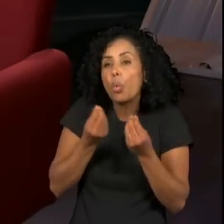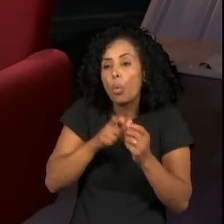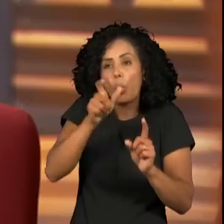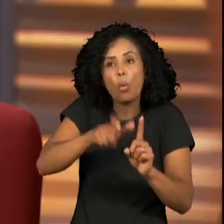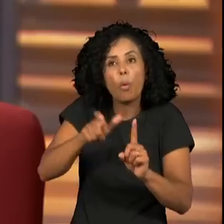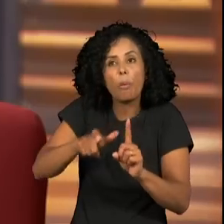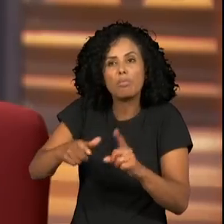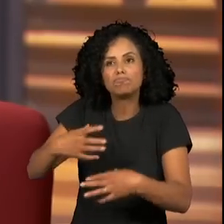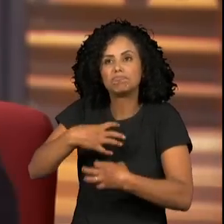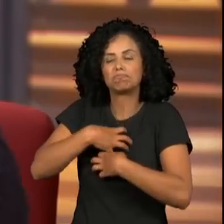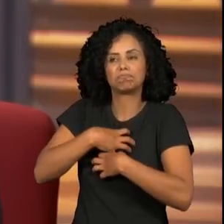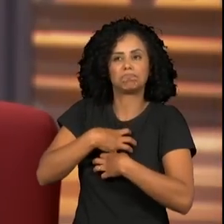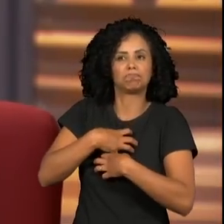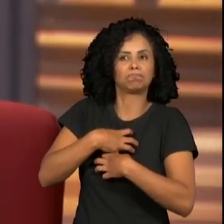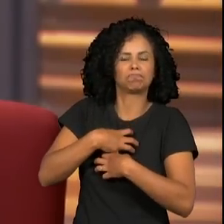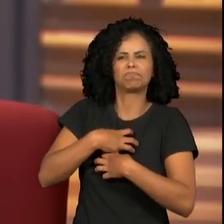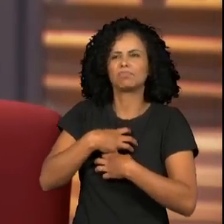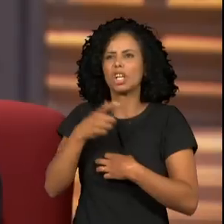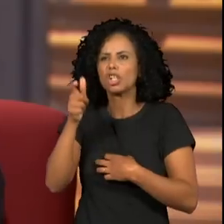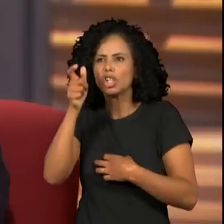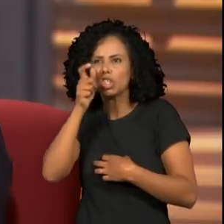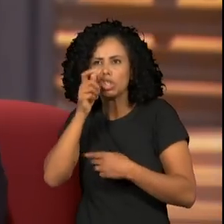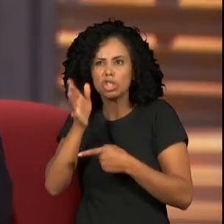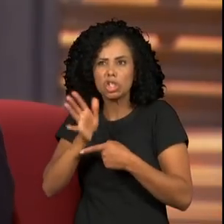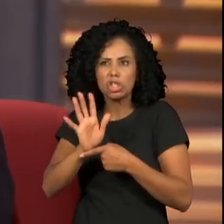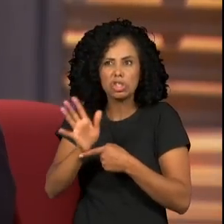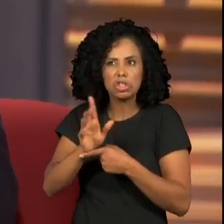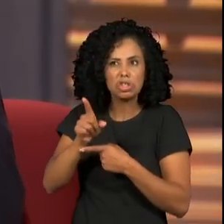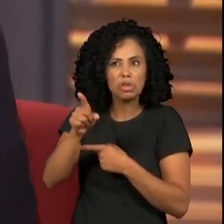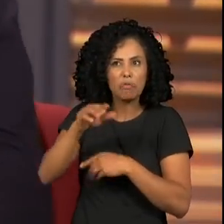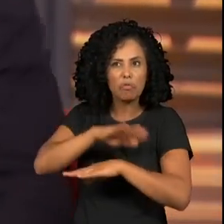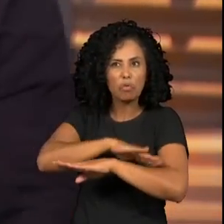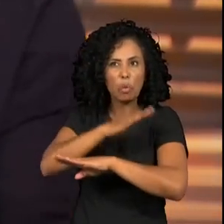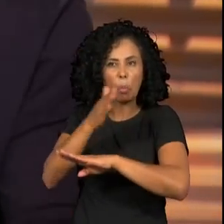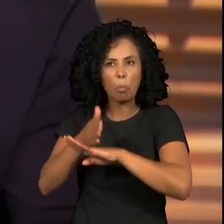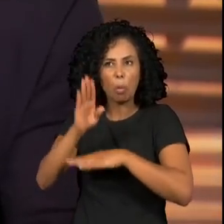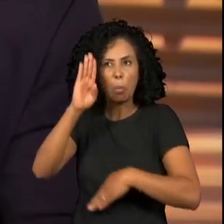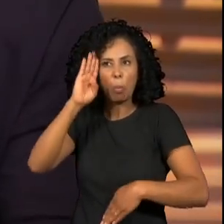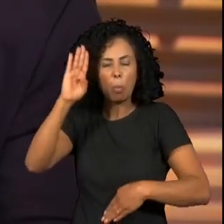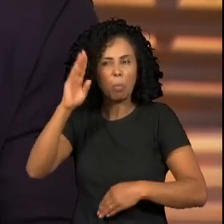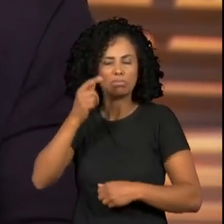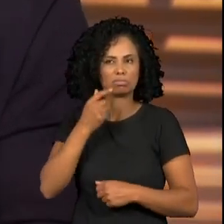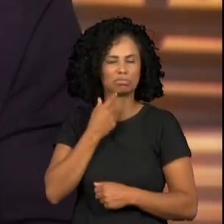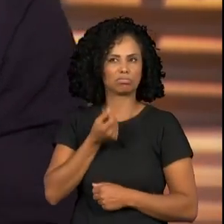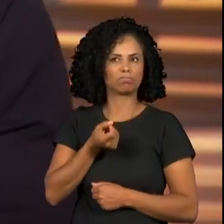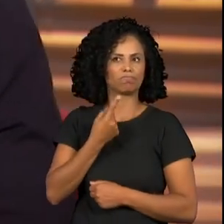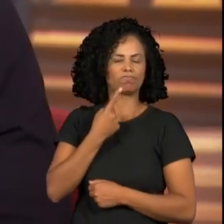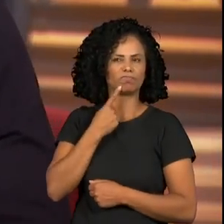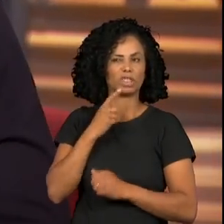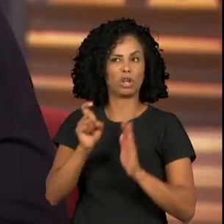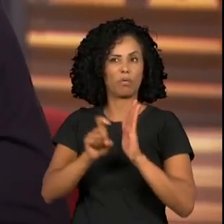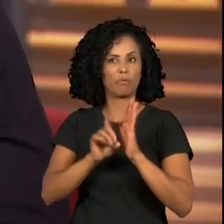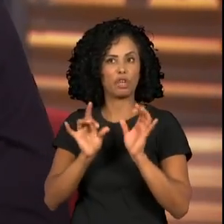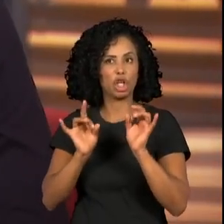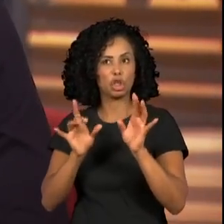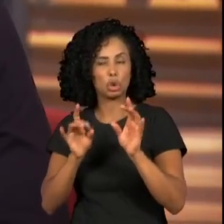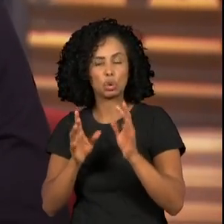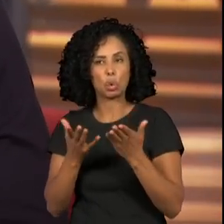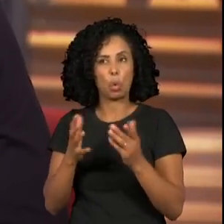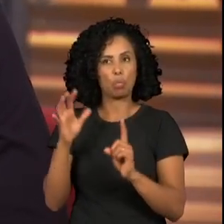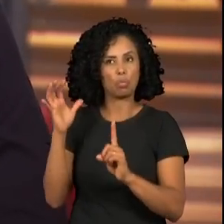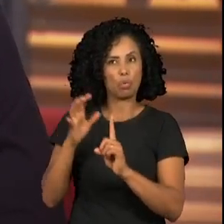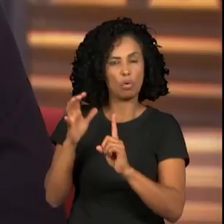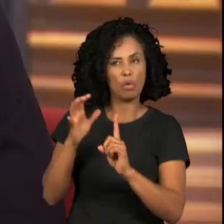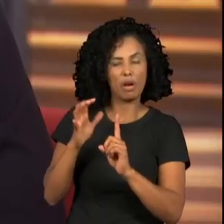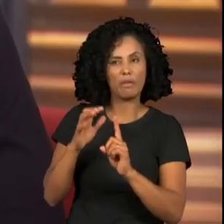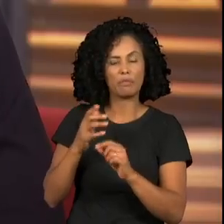das pessoas, né, ao assistirem, porque já vinha já nesse histórico de ser às vezes confundido e às vezes ser mal interpretado. Falei,